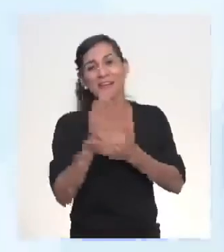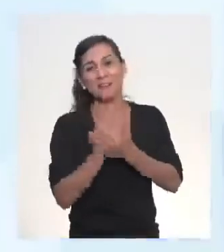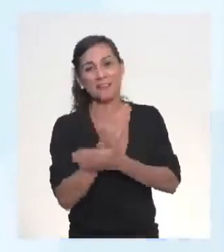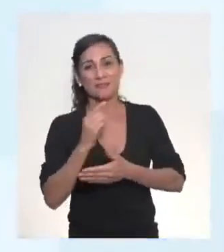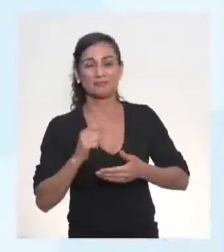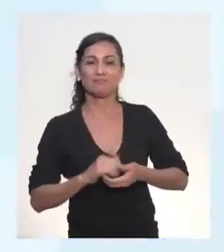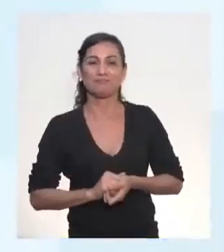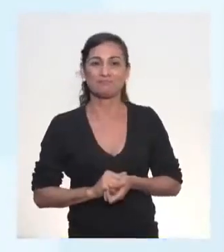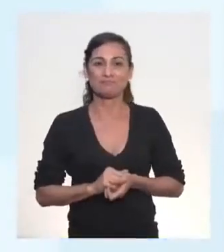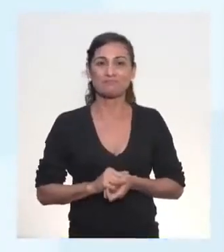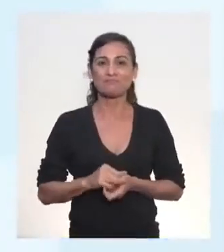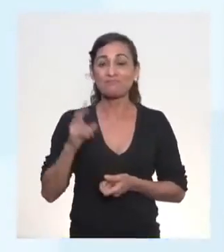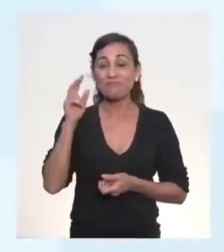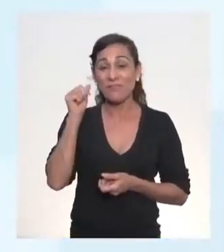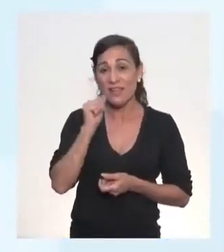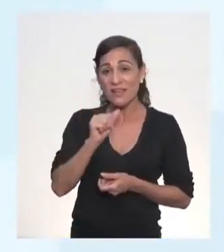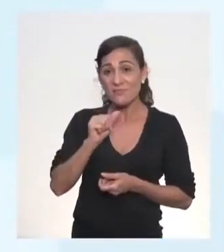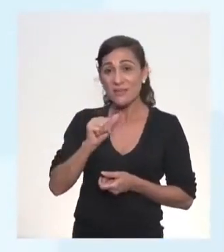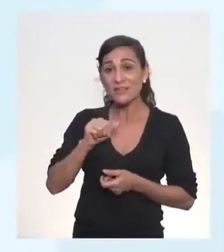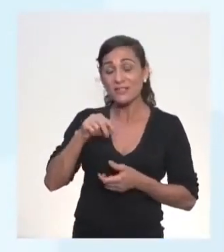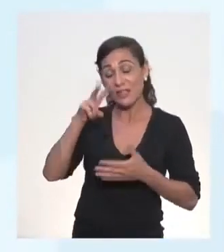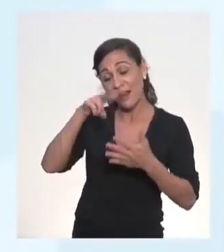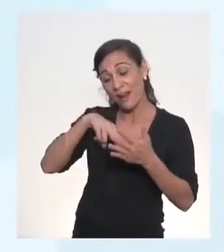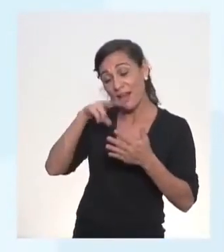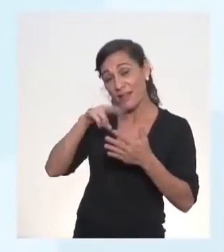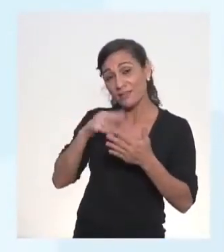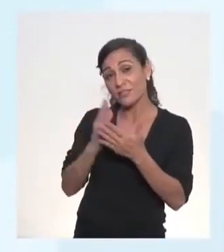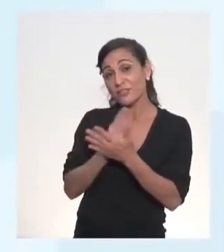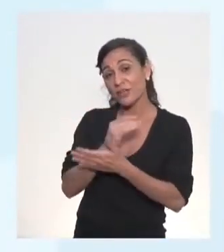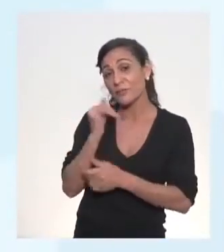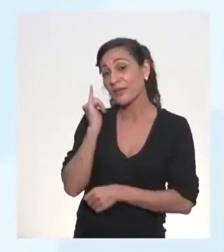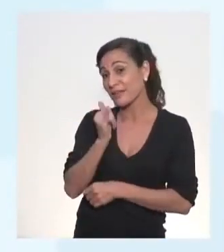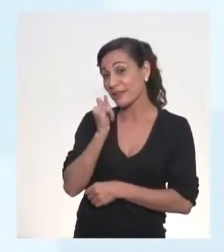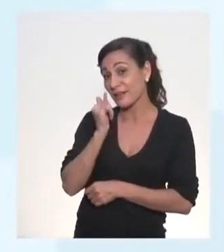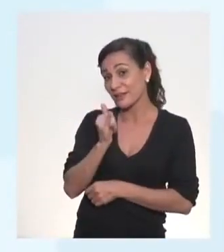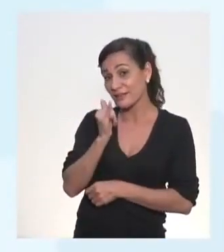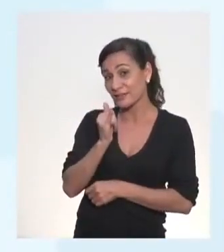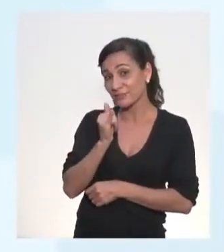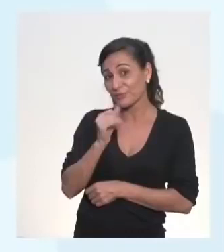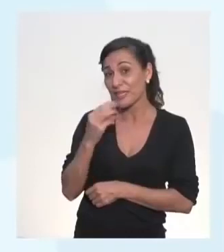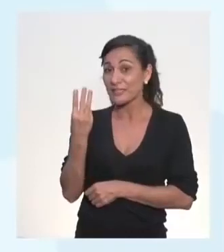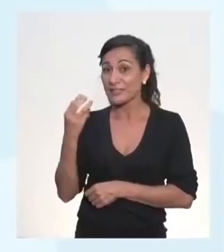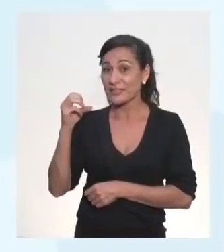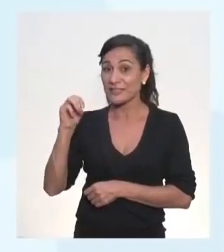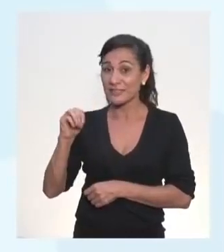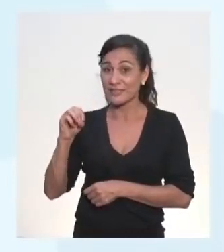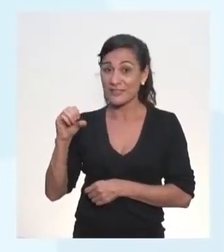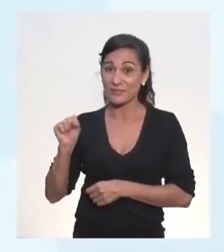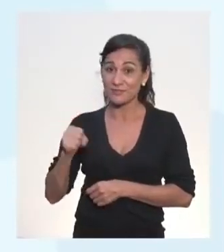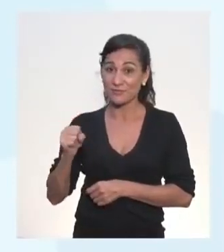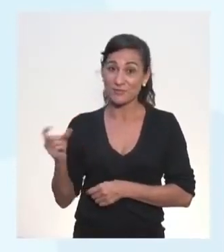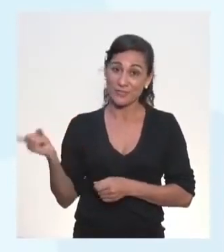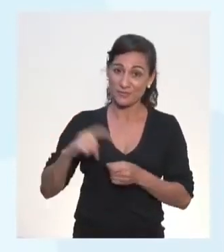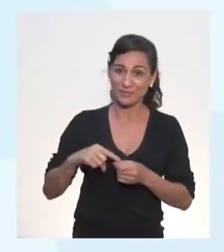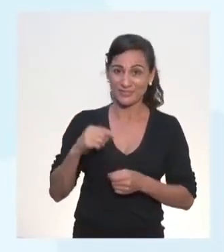a mãe está lendo a história. Mas quem está narrando? 30 segundos, já voltamos.